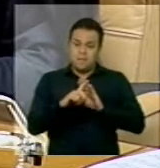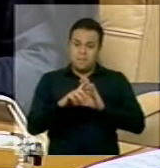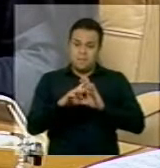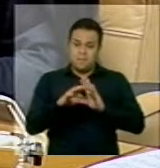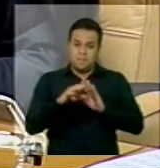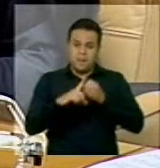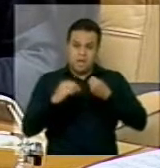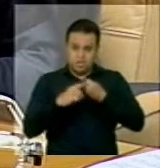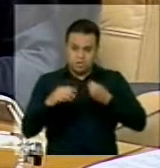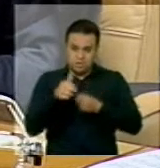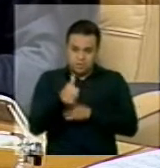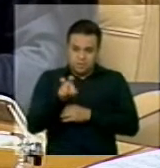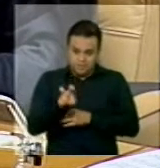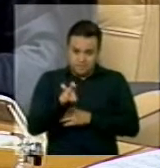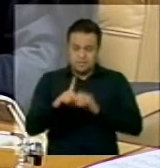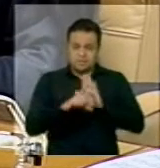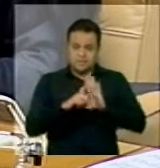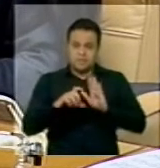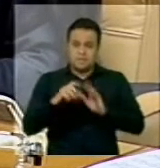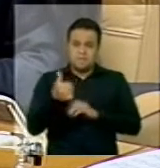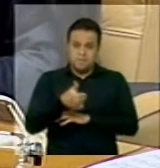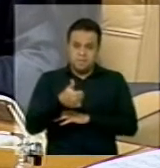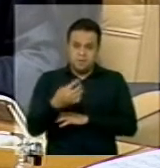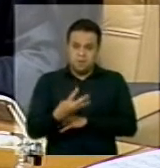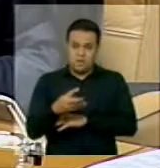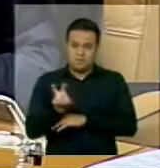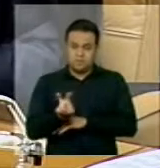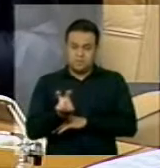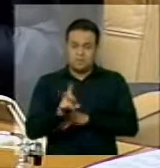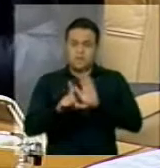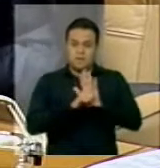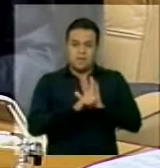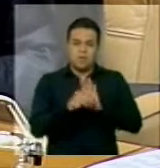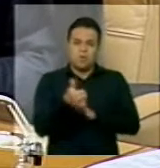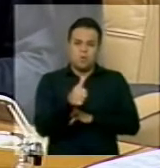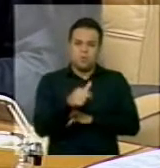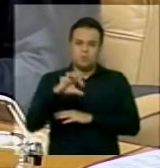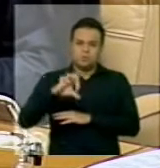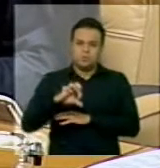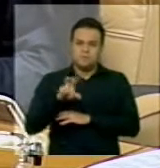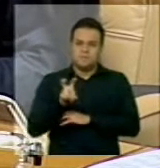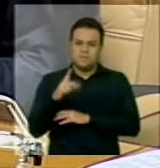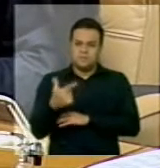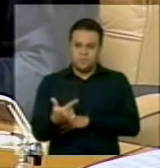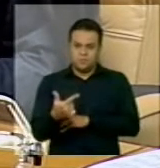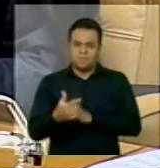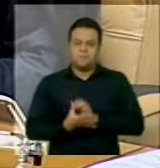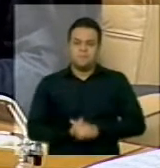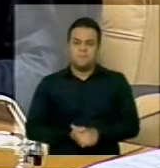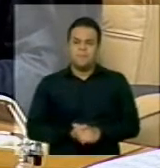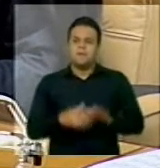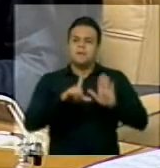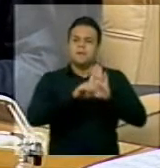1º, 4º e 5º, desta Lei 11.952. Esta lei dispõe sobre